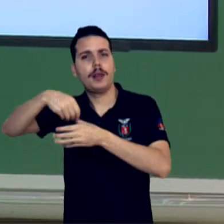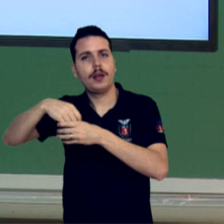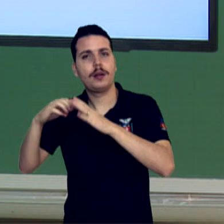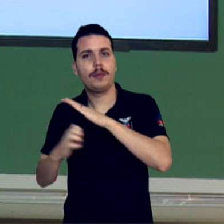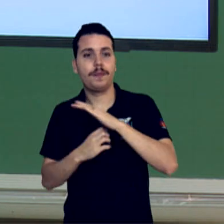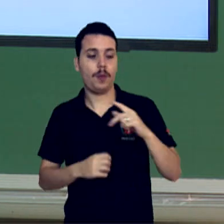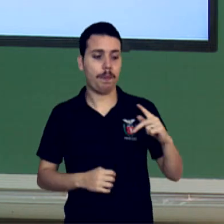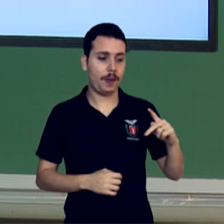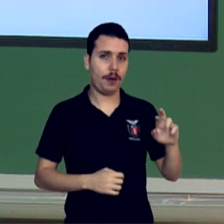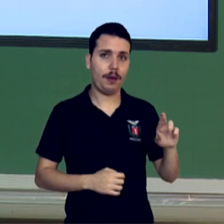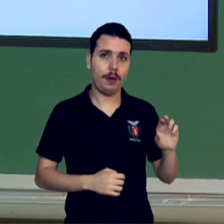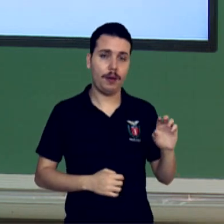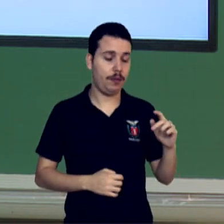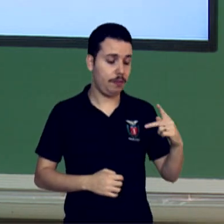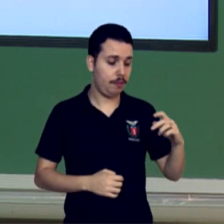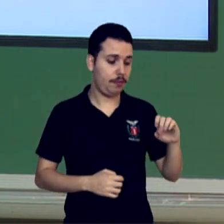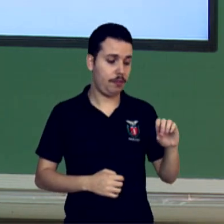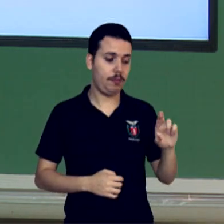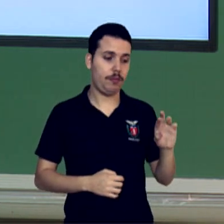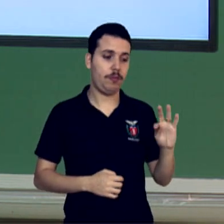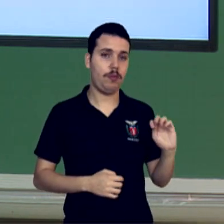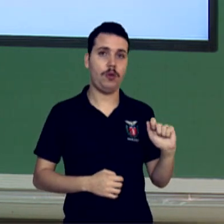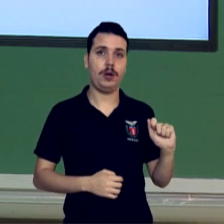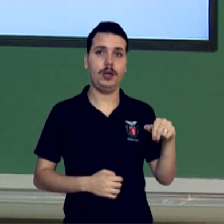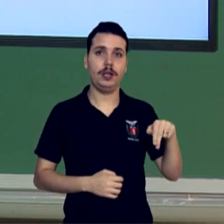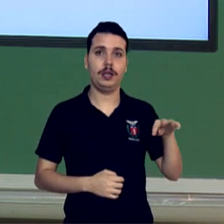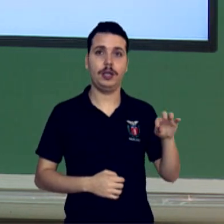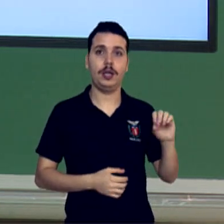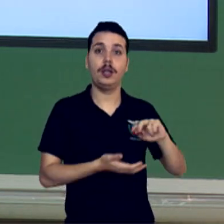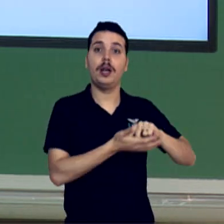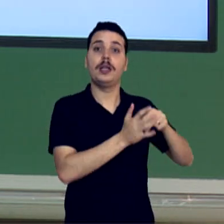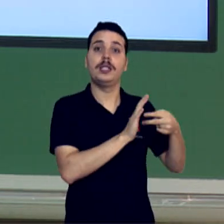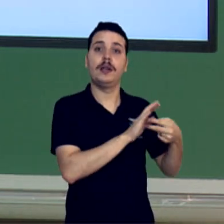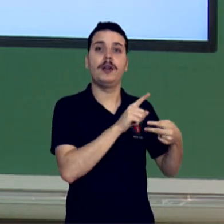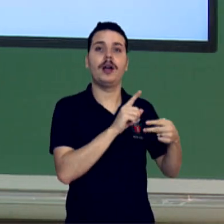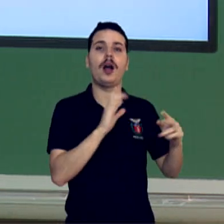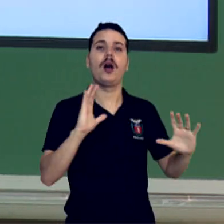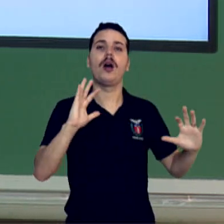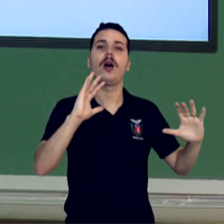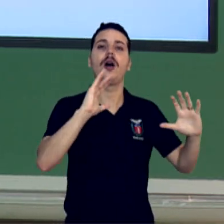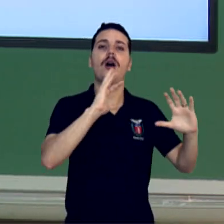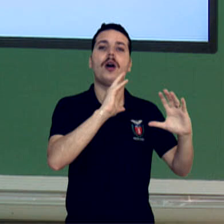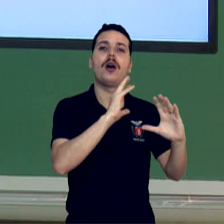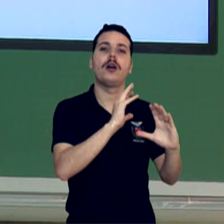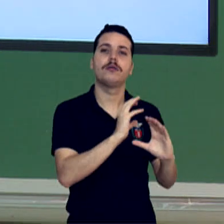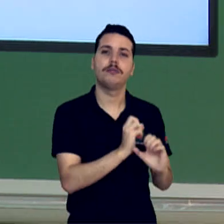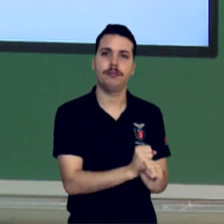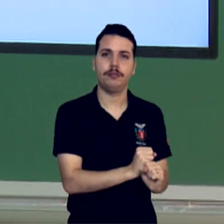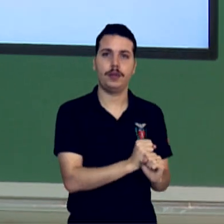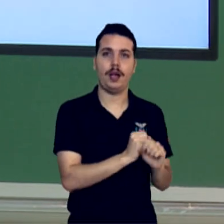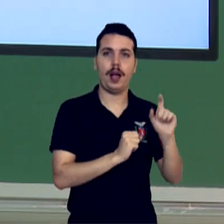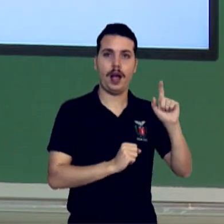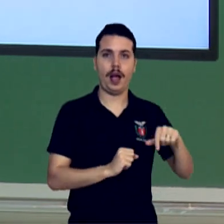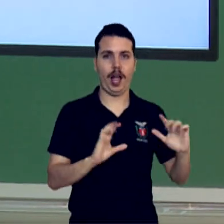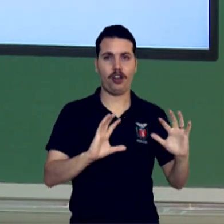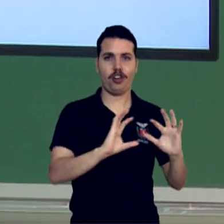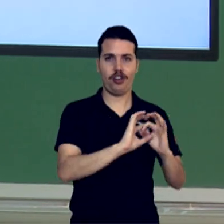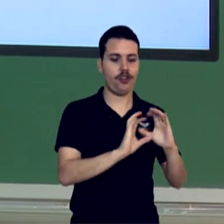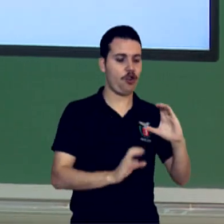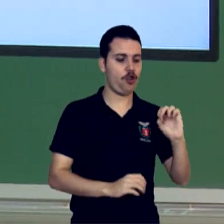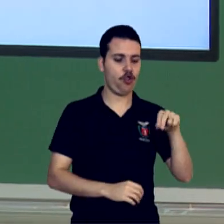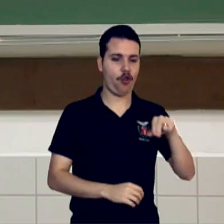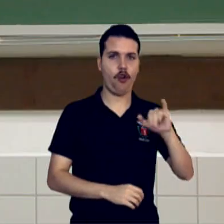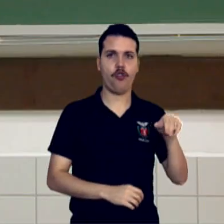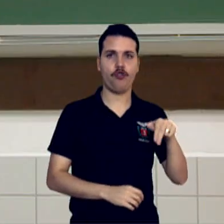portanto estabelece uma relação de conclusão. É uma conjunção, né, de